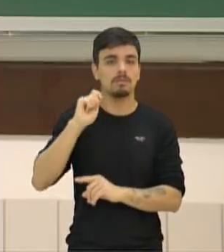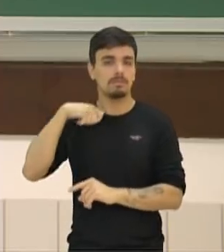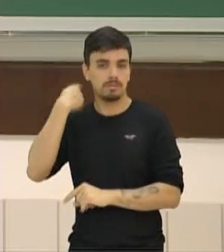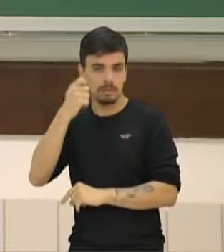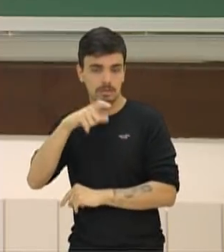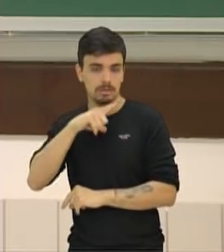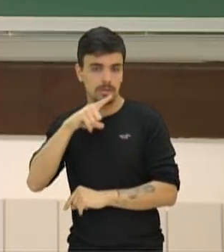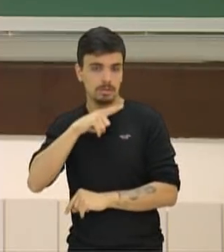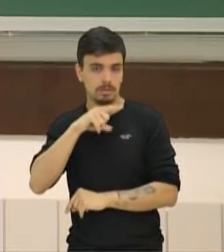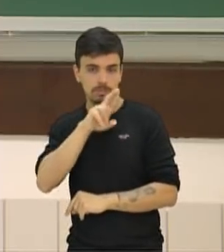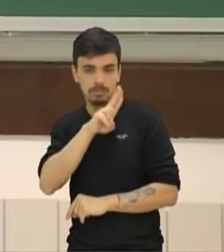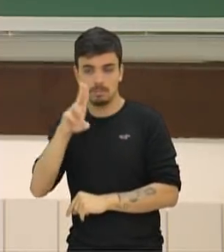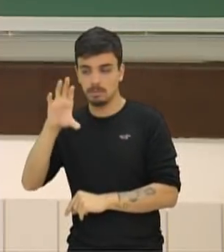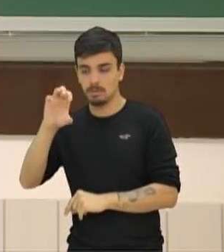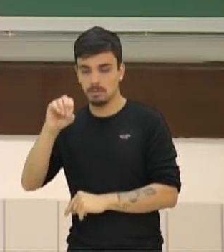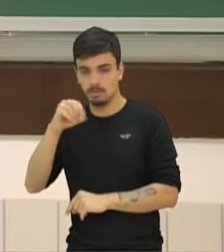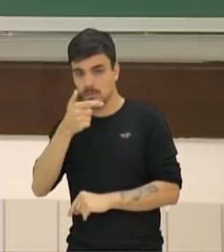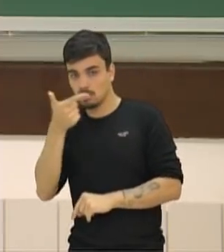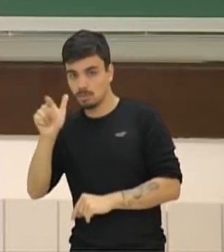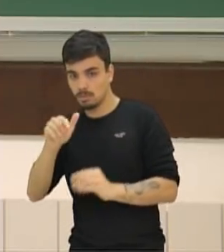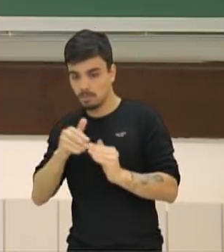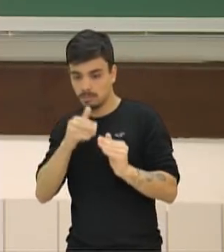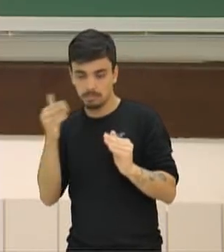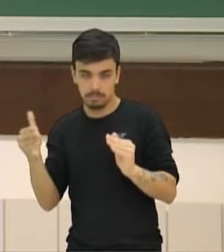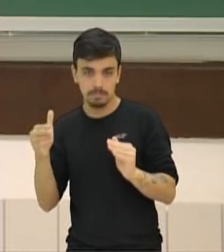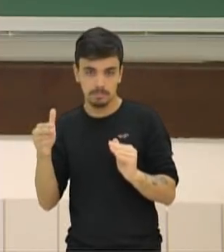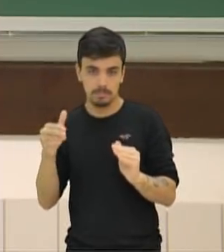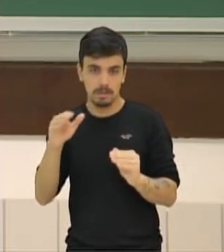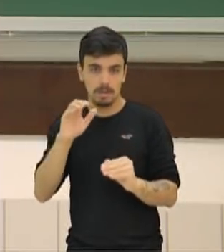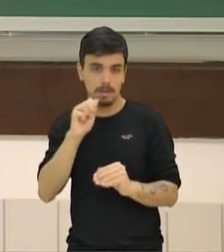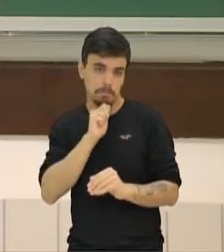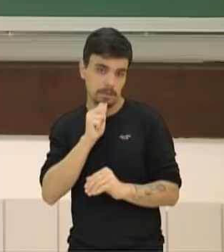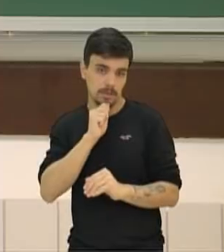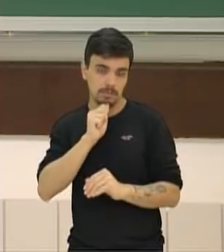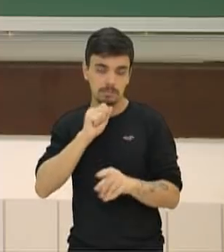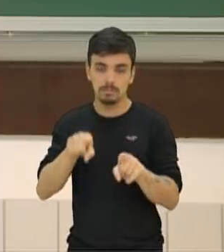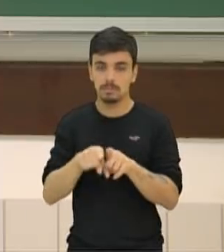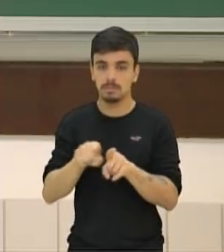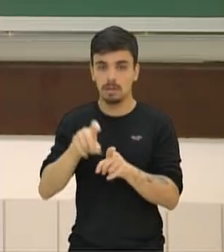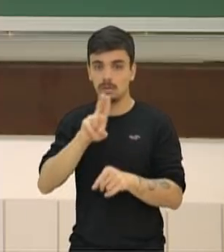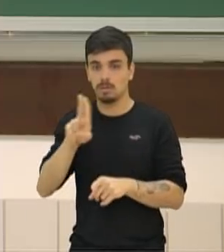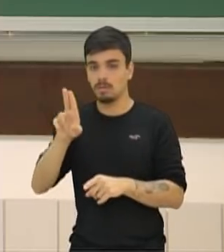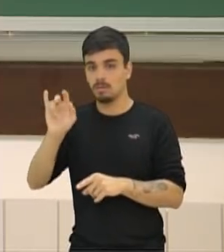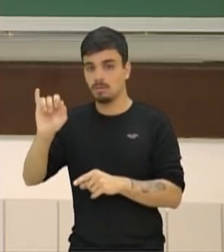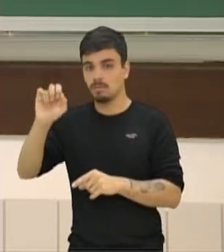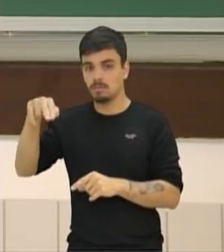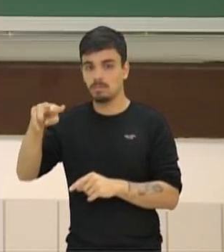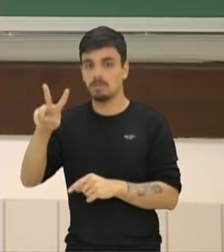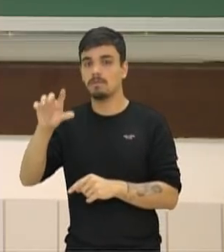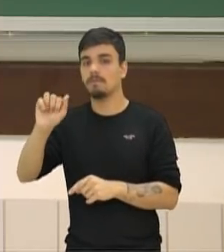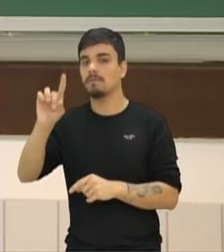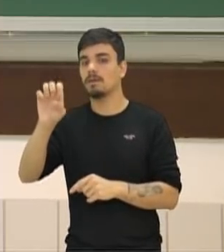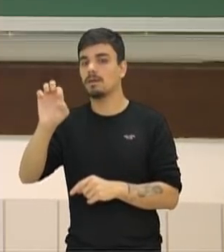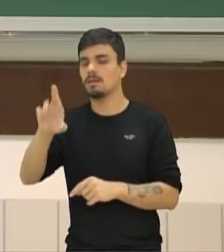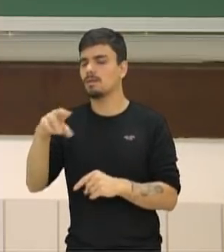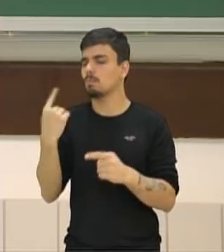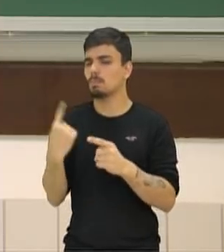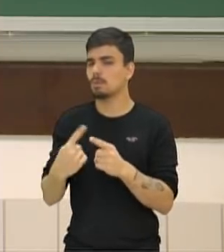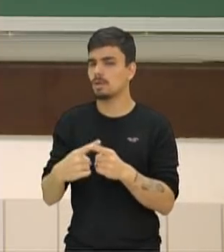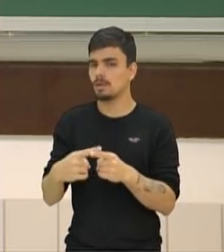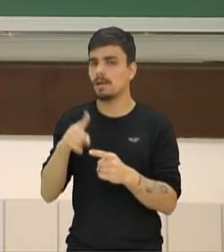um codinome, né, não era um nome, era um nome artístico ali, um apelido artístico, que se chamava Invader, né? Invader por